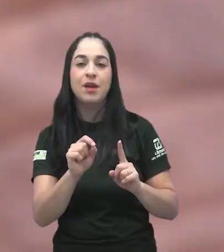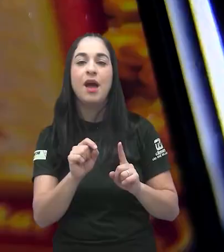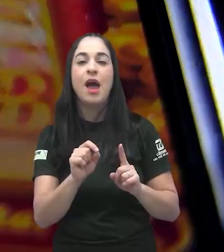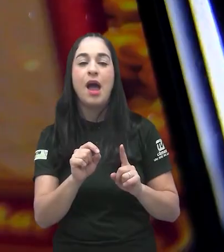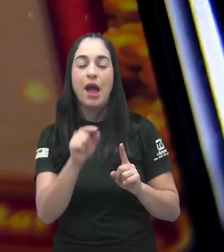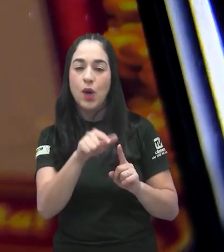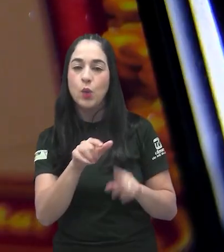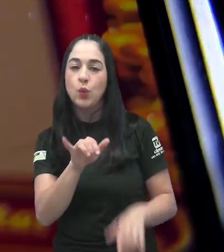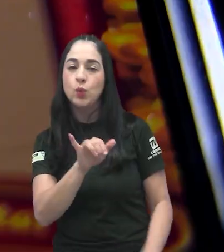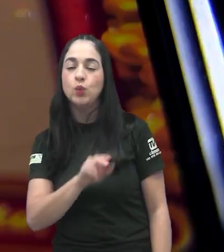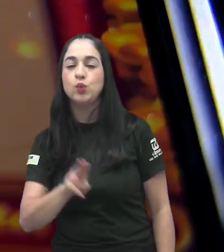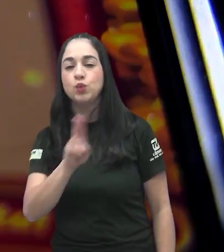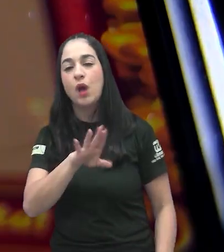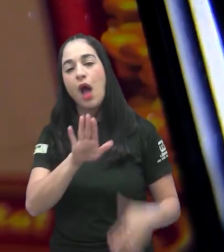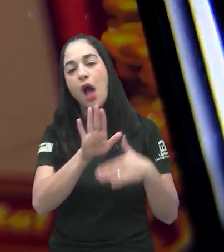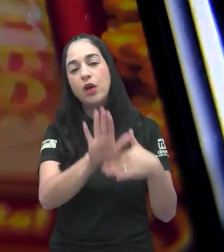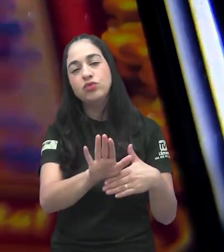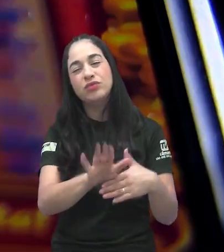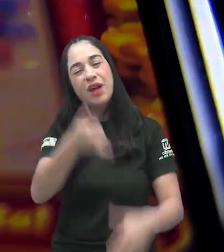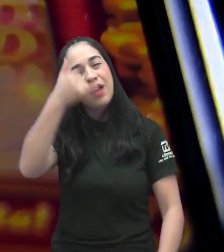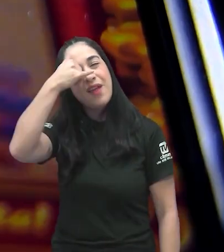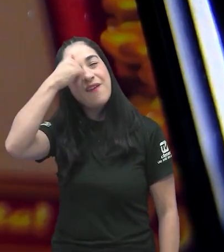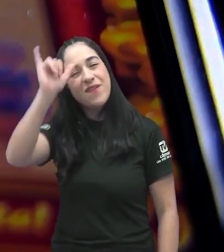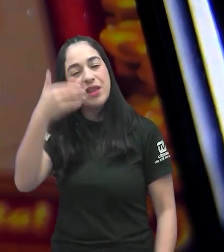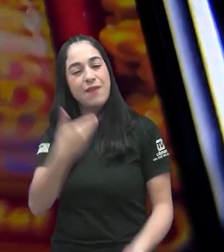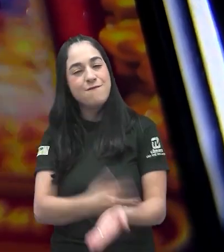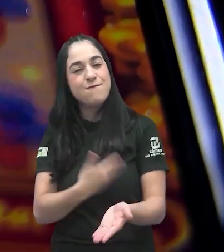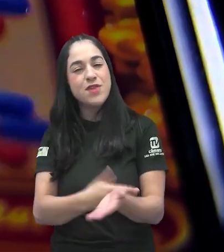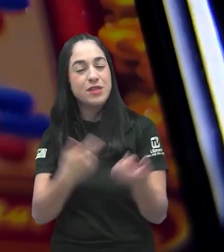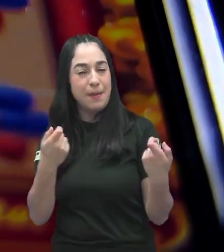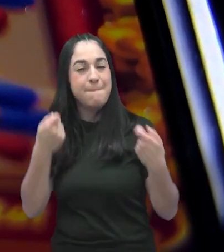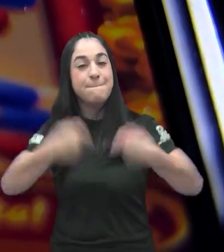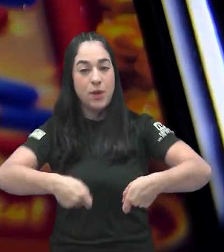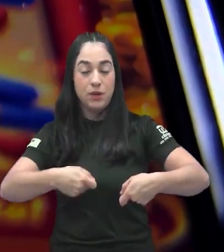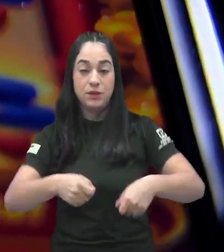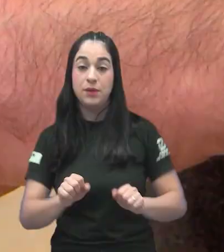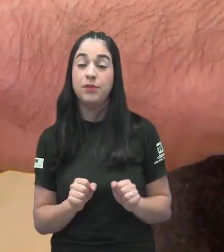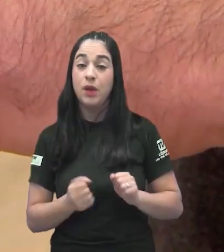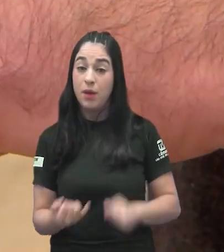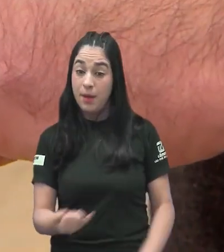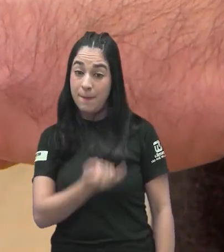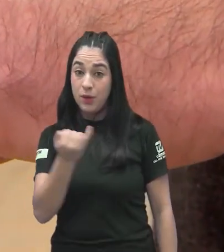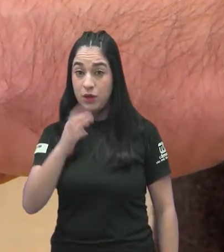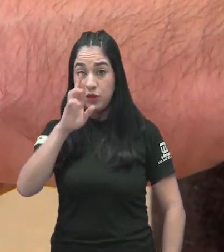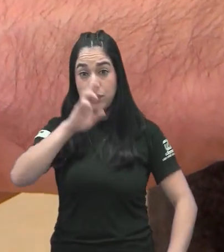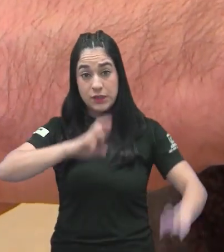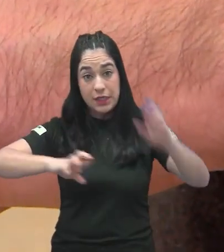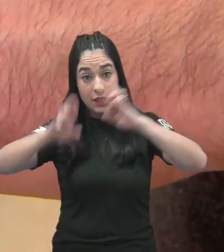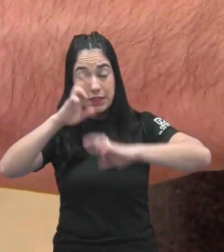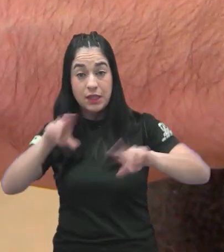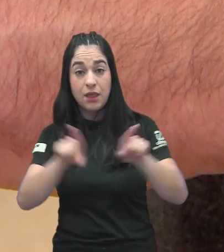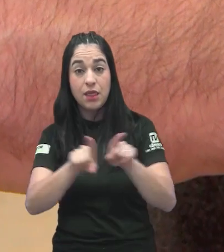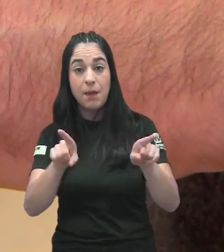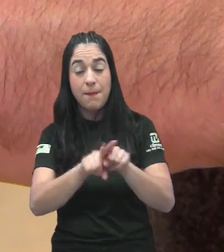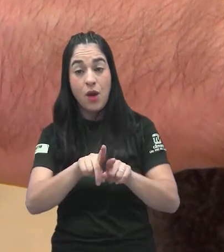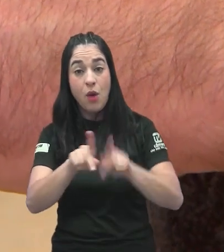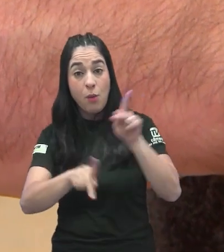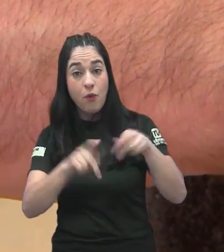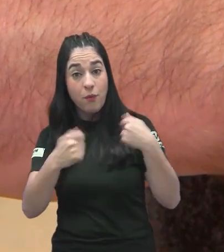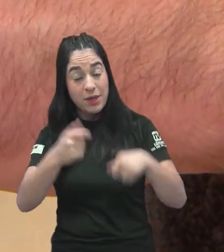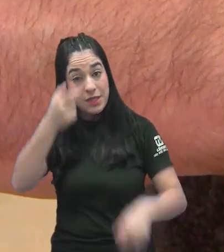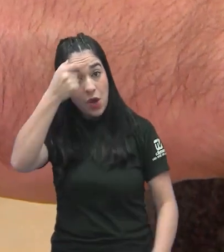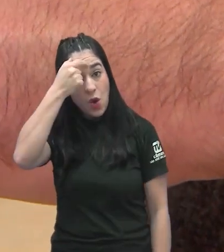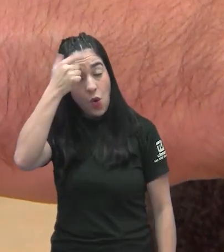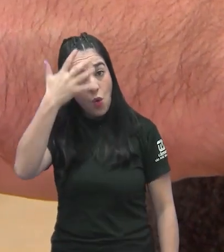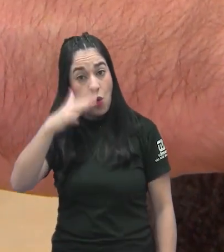riscos e atuar como uma ferramenta preventiva para o vício nas apostas. E tão importante quanto a fiscalização